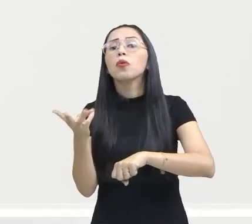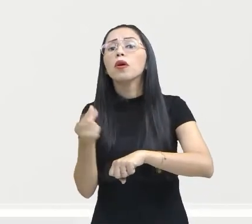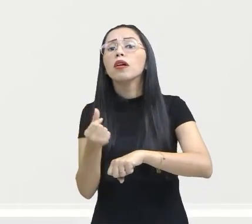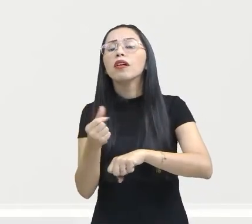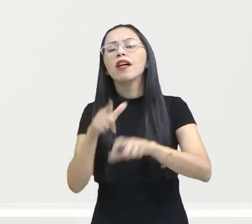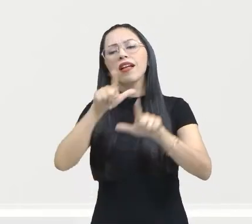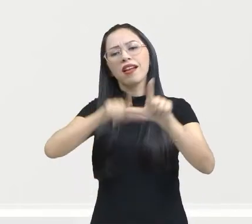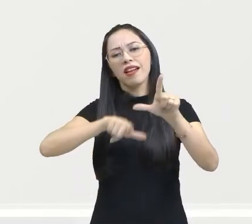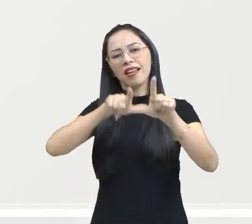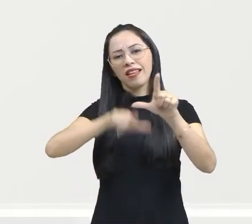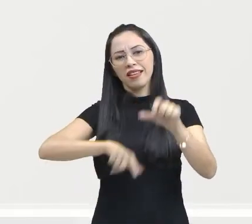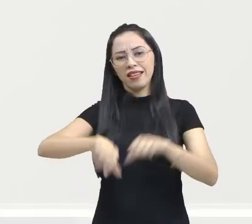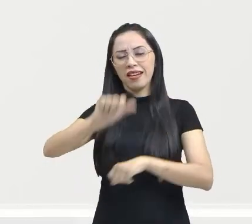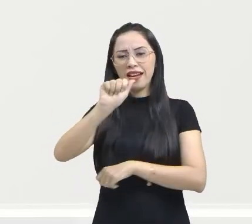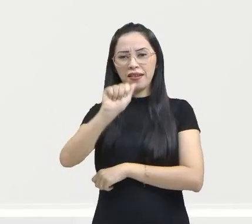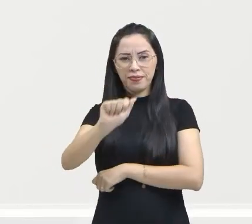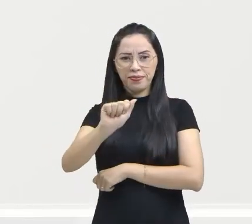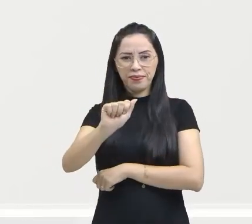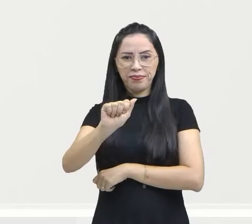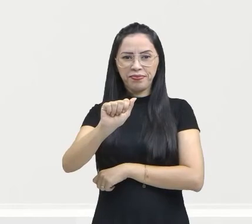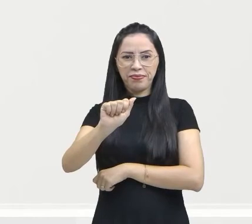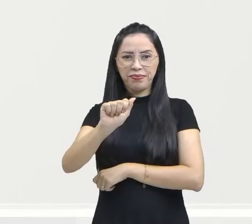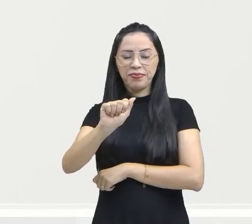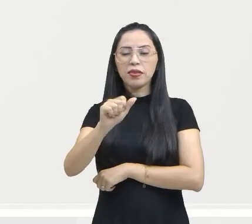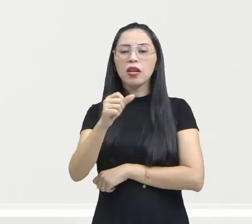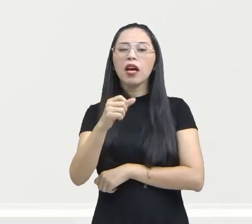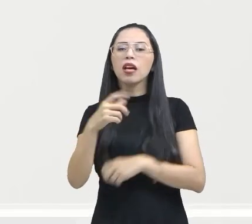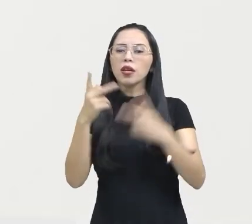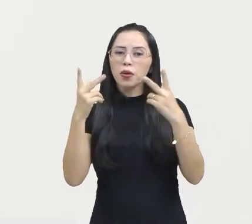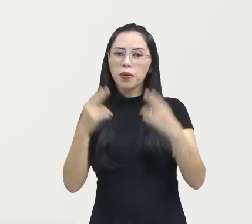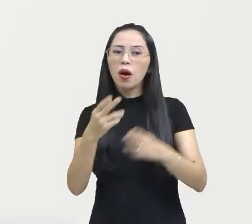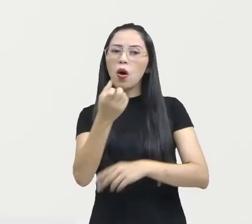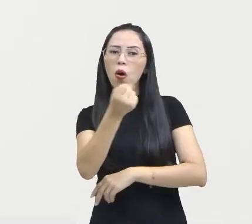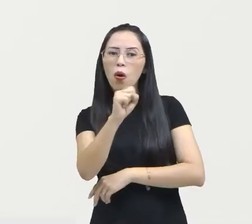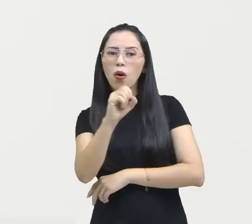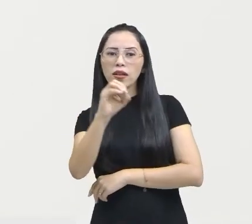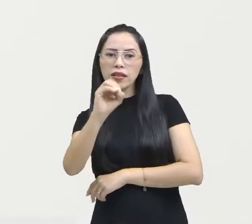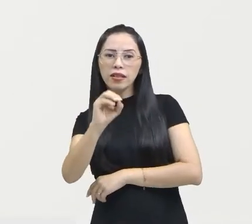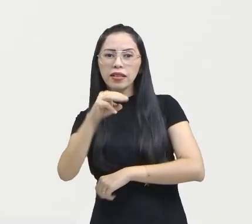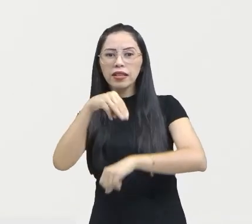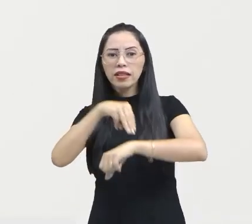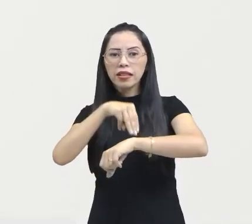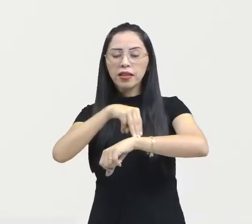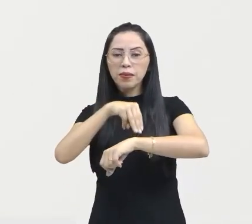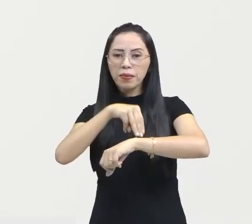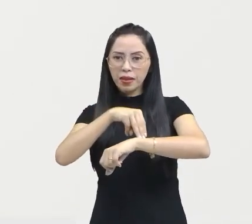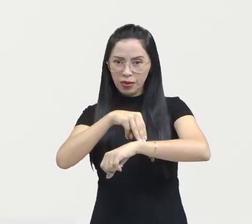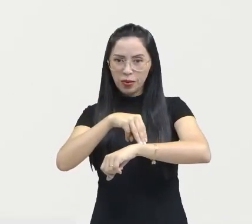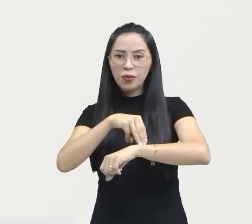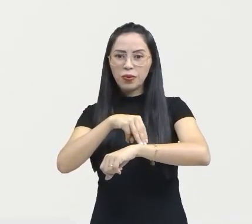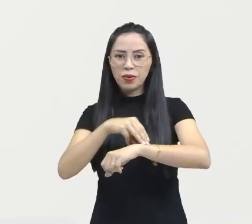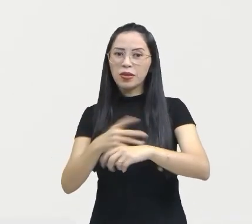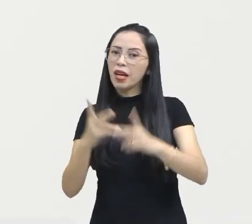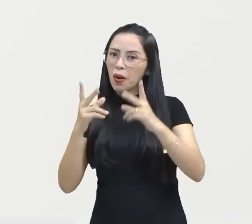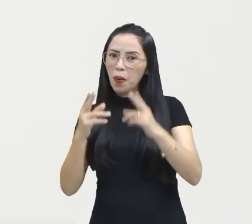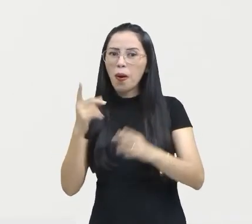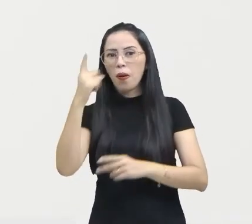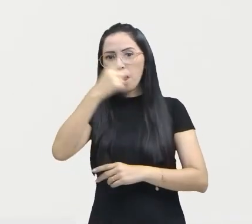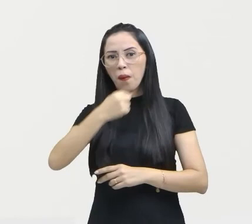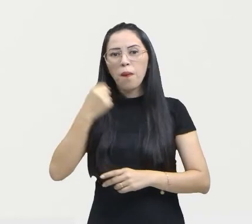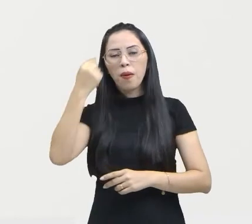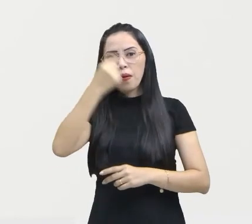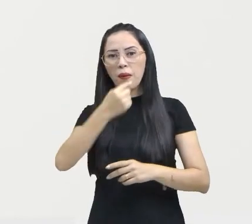80 minutos, que é o equivalente a 1 hora, que é 60 minutos, somados com